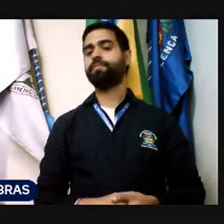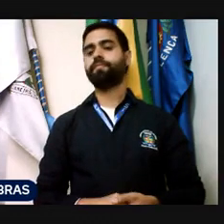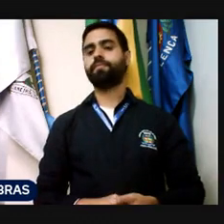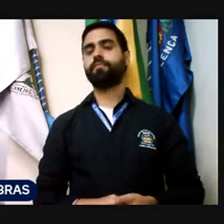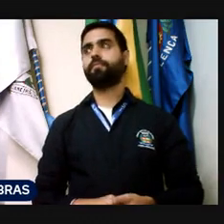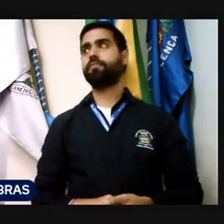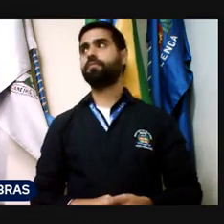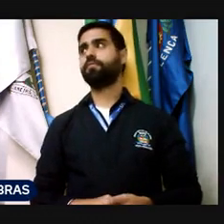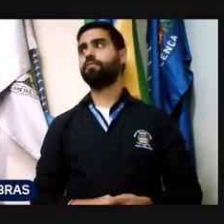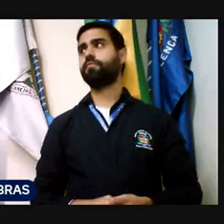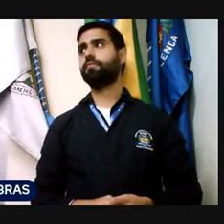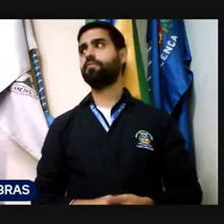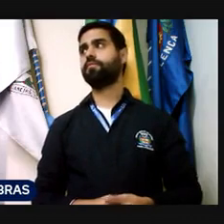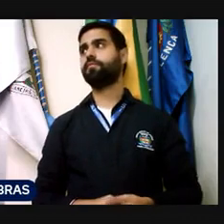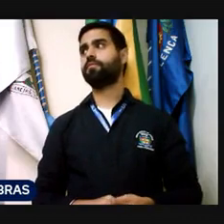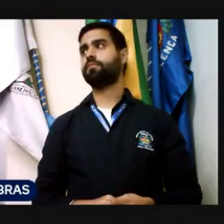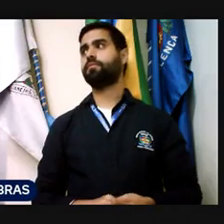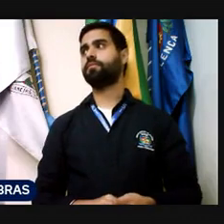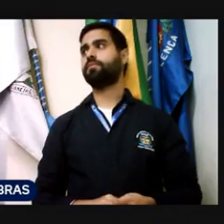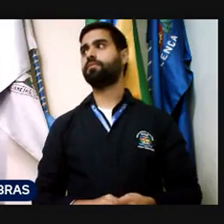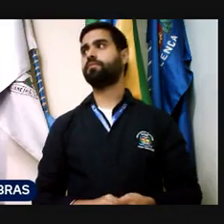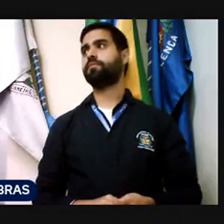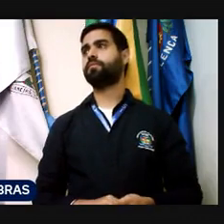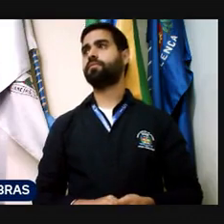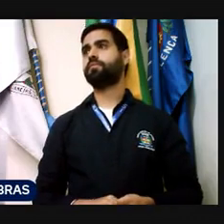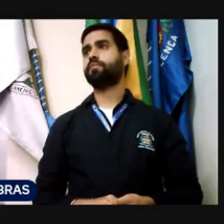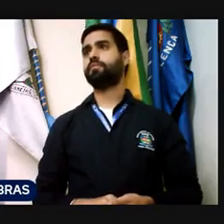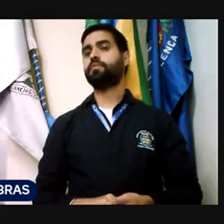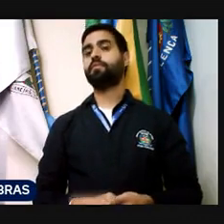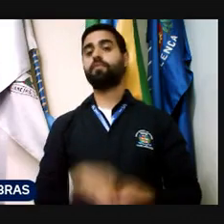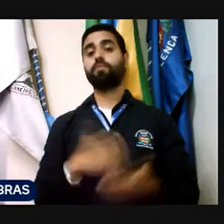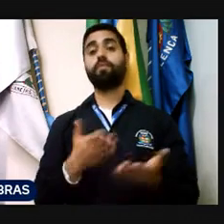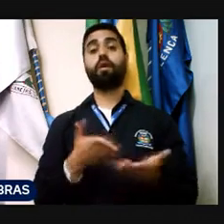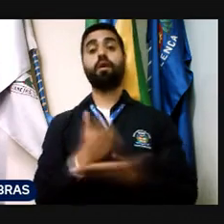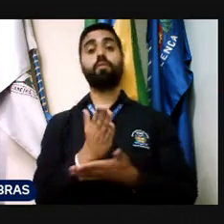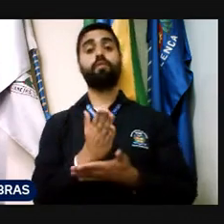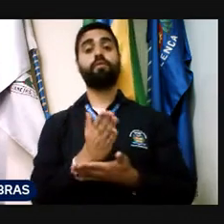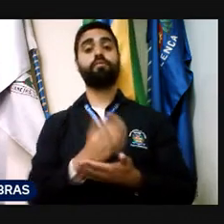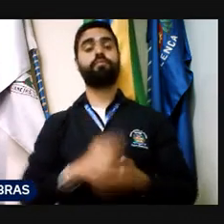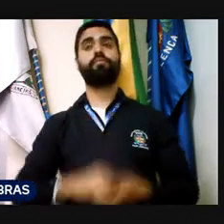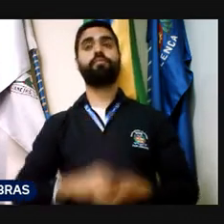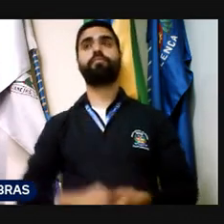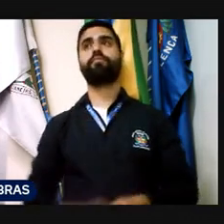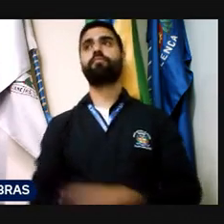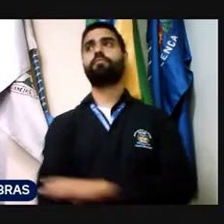Graça permaneçam como estão. Aprovado.